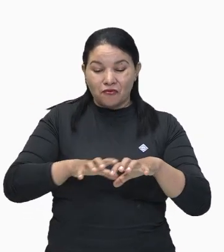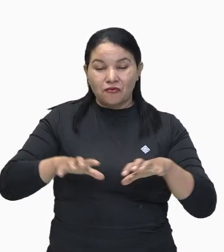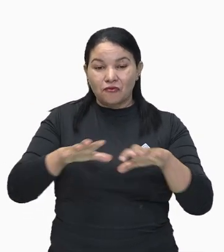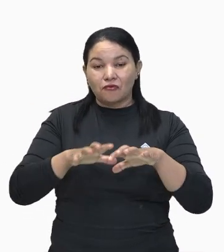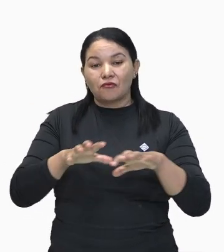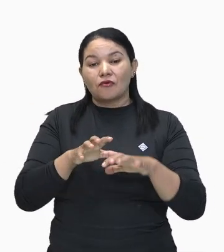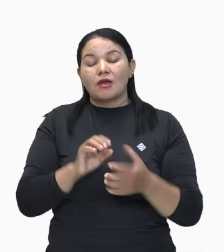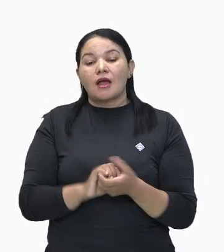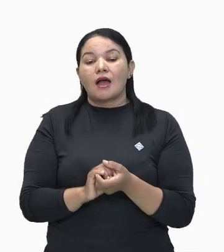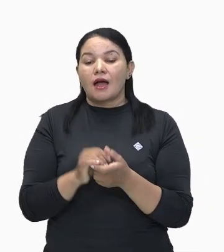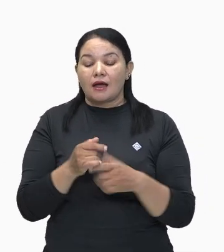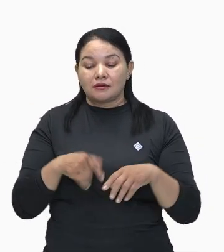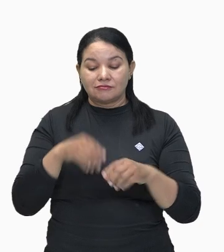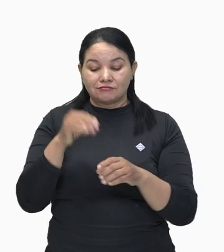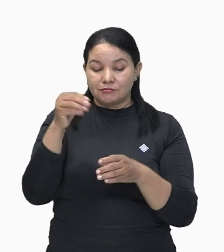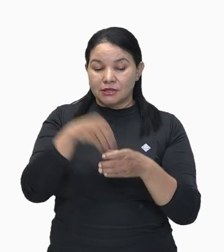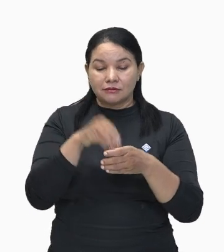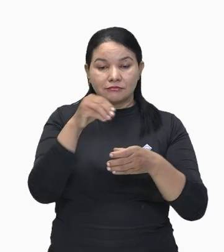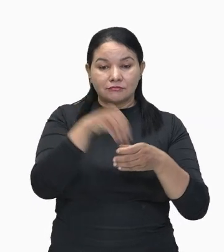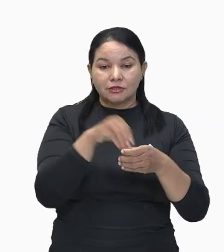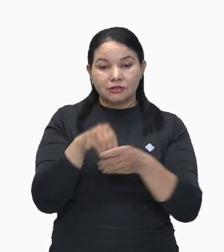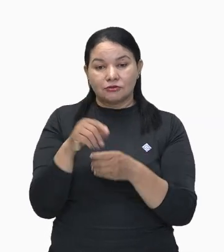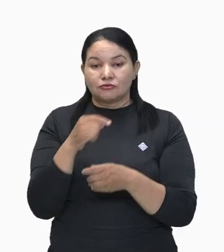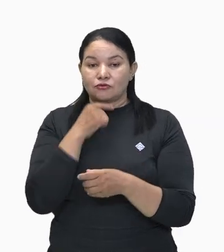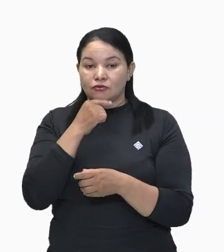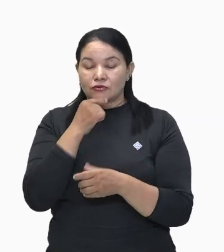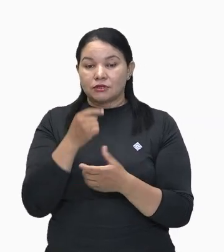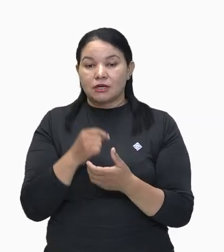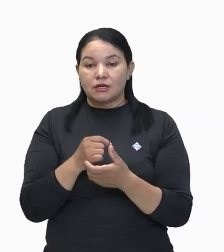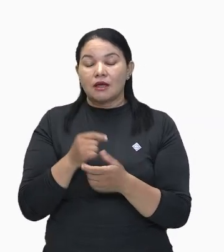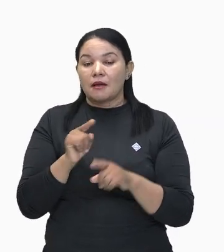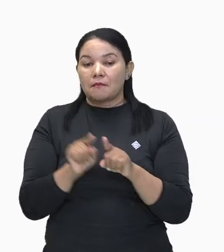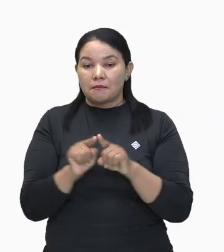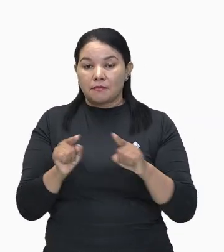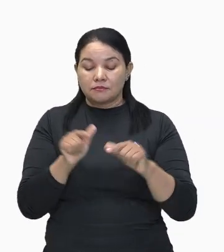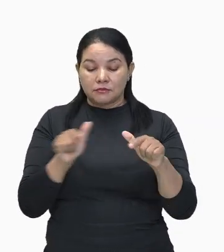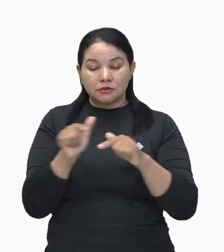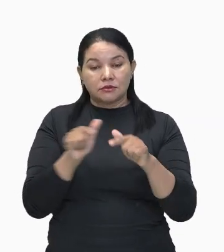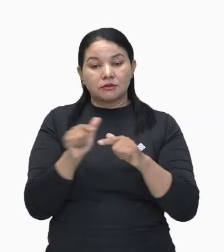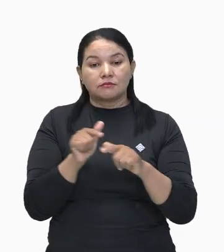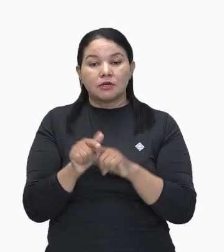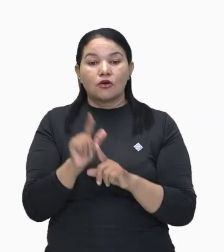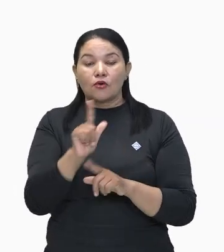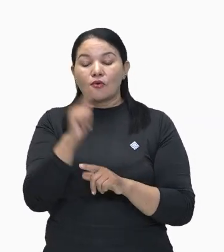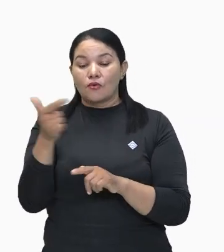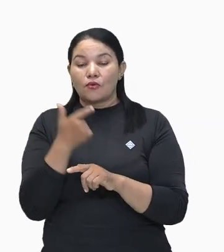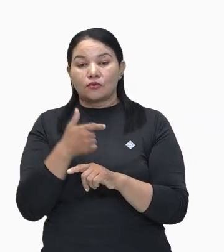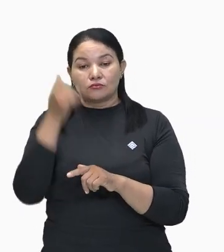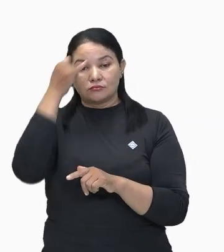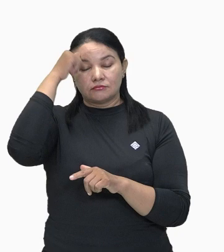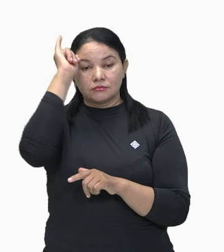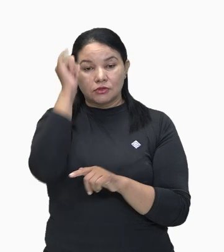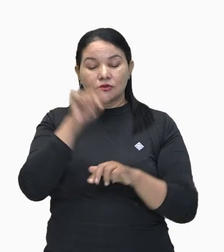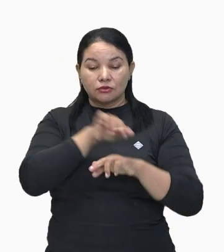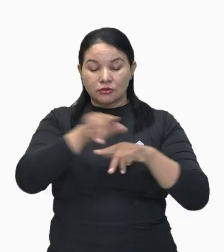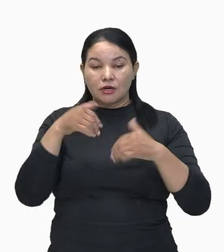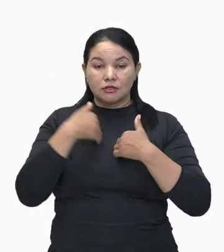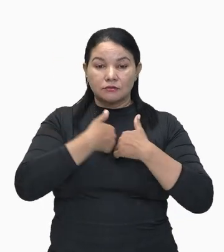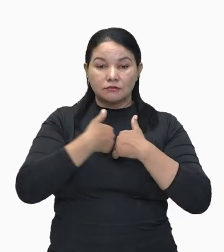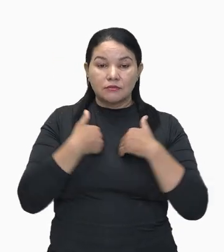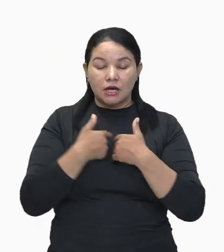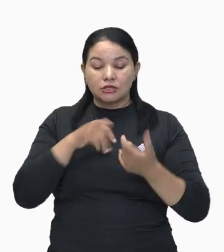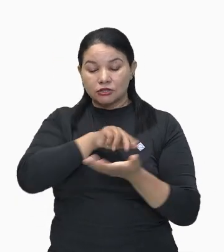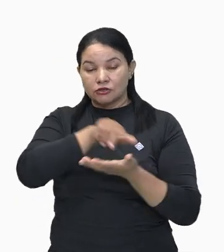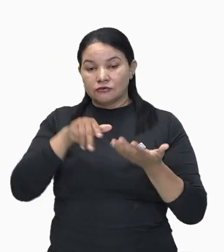tipo de solo, mesmo no verão. E ainda a gente tem a atividade da criação intensiva de gado sendo destacada